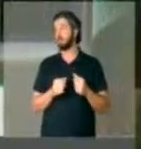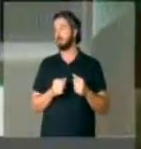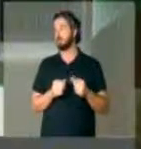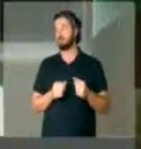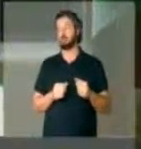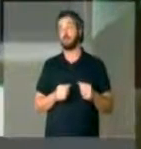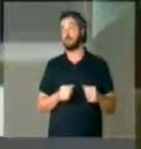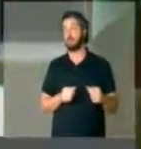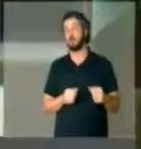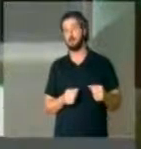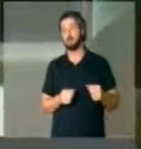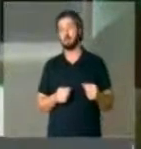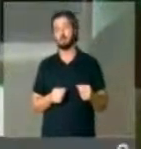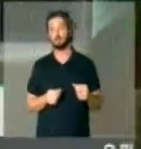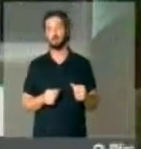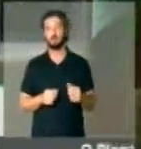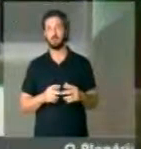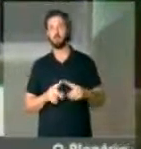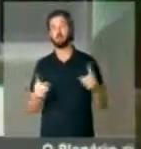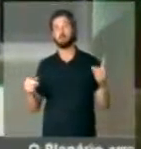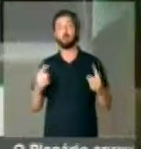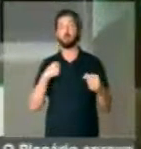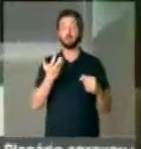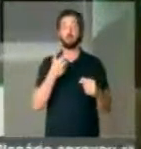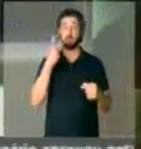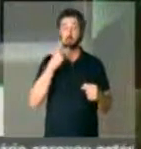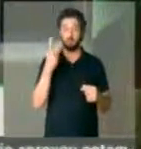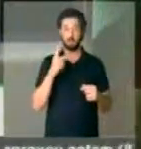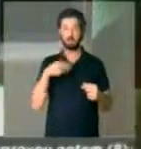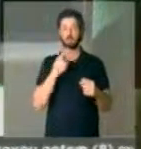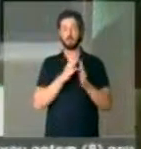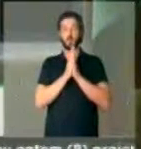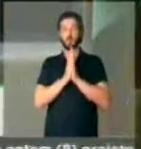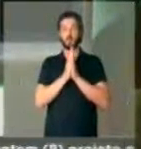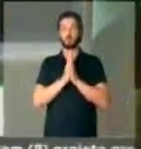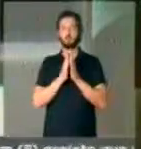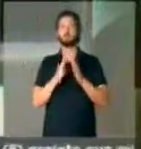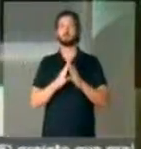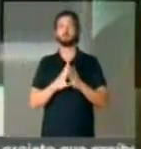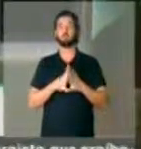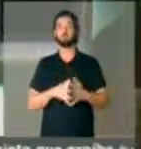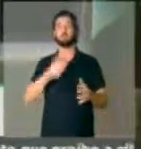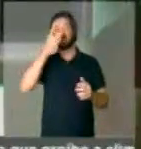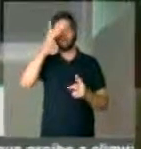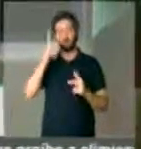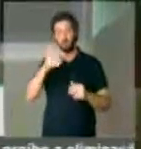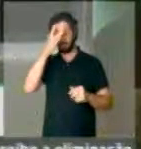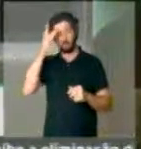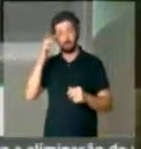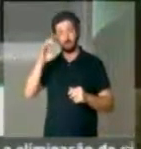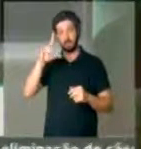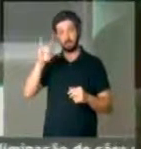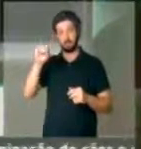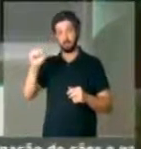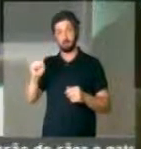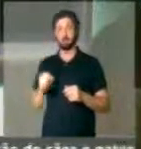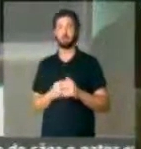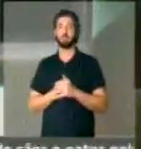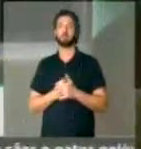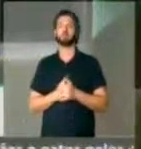de 7º dia, e gostaria de dizer das nossas orações para pessoas como o senhor Elias Príncipe, que